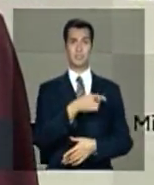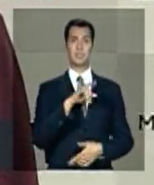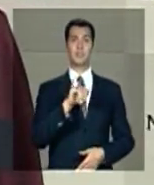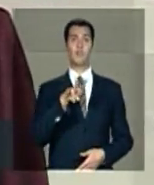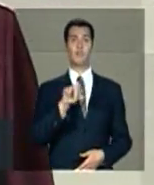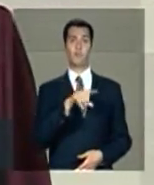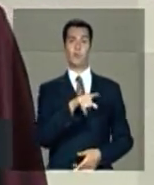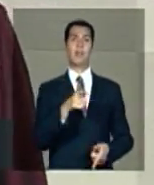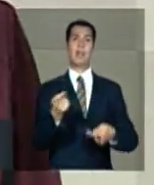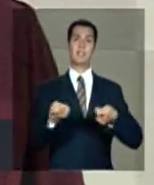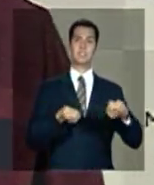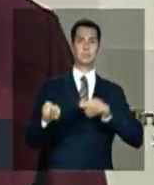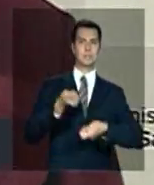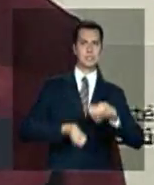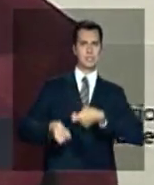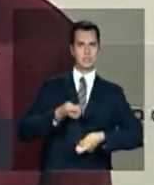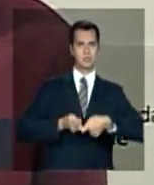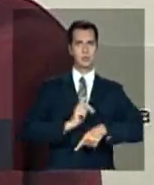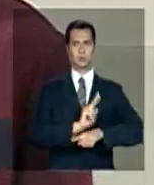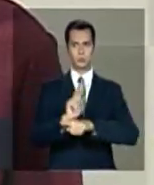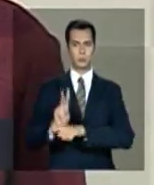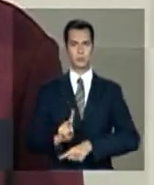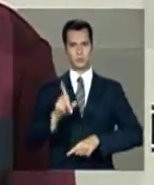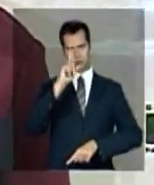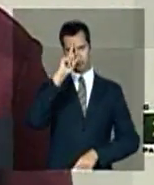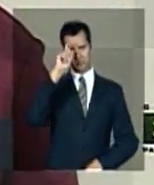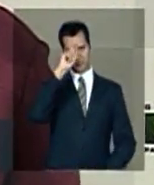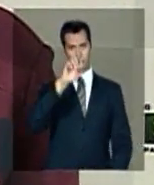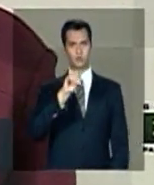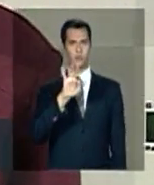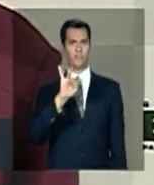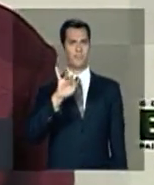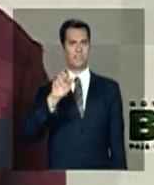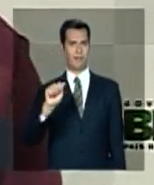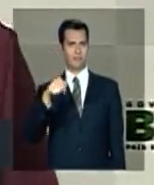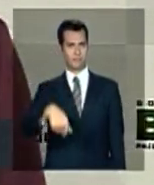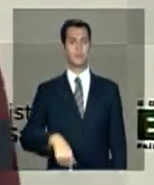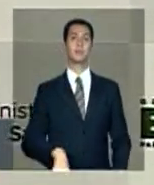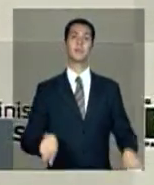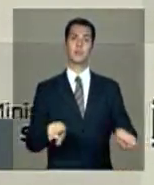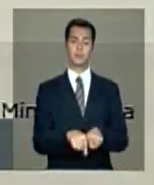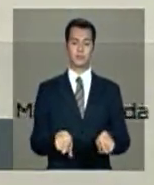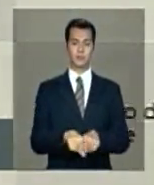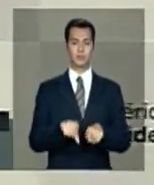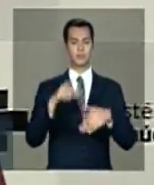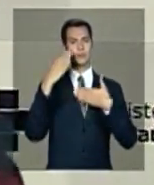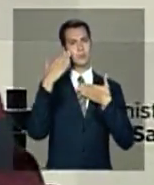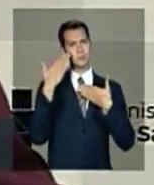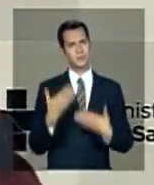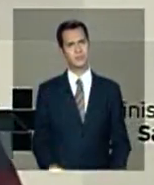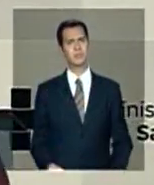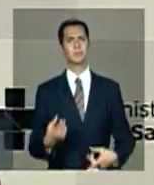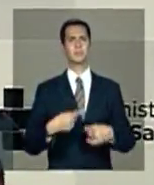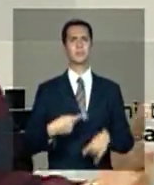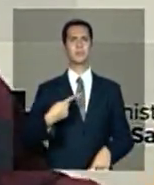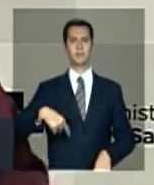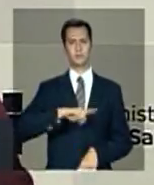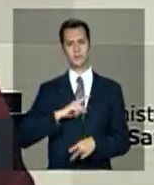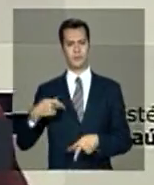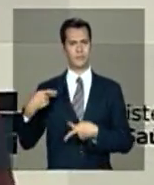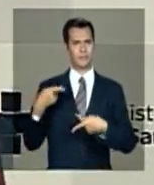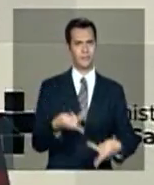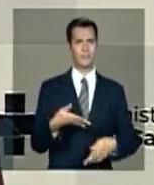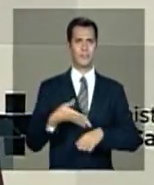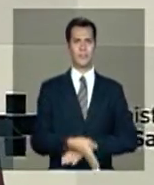administrativo aqui do Hospital Sofia Feldman uma vou agradecer a A fraternidade o calor